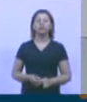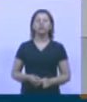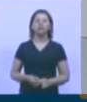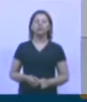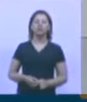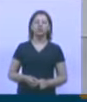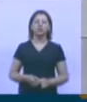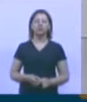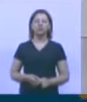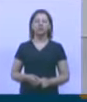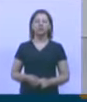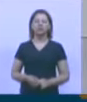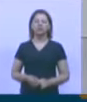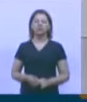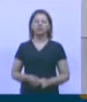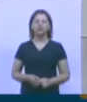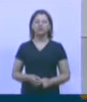meant firework.